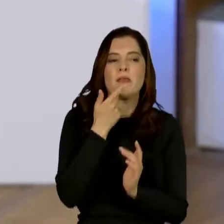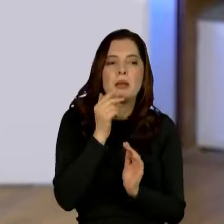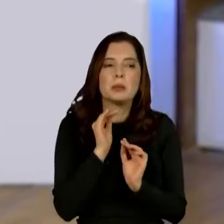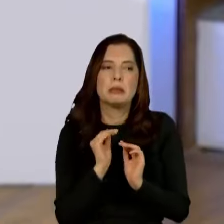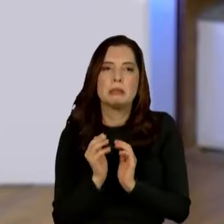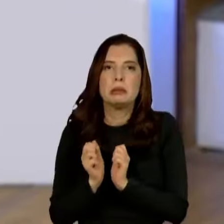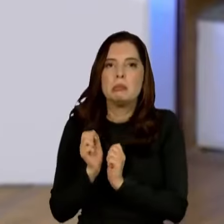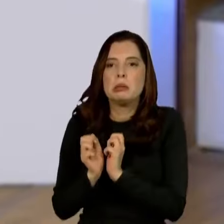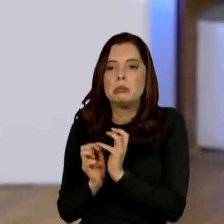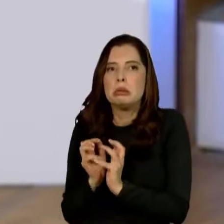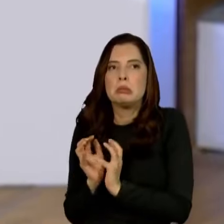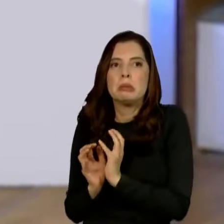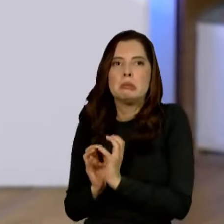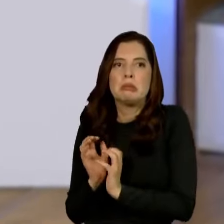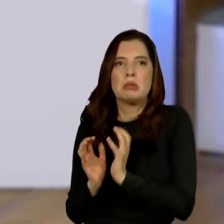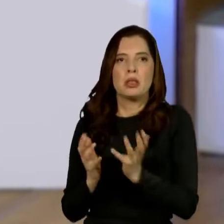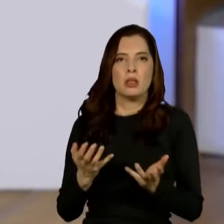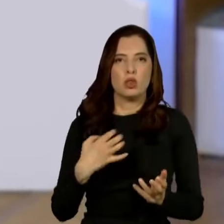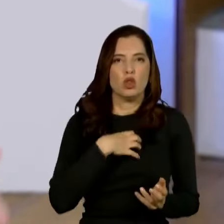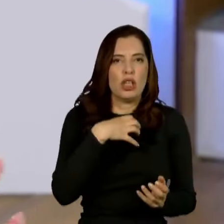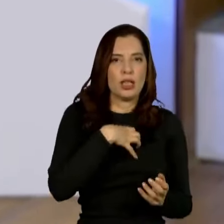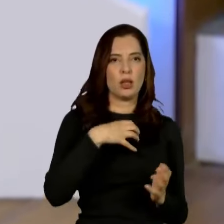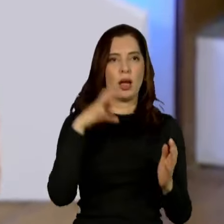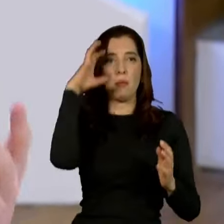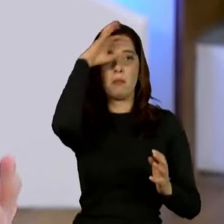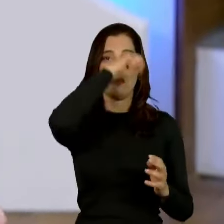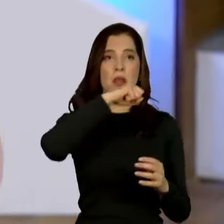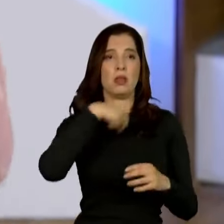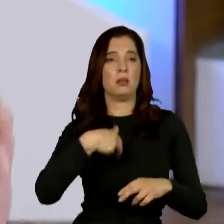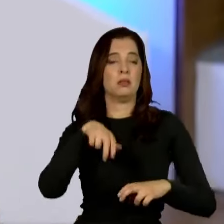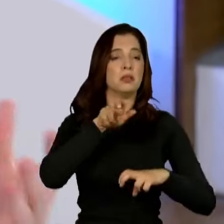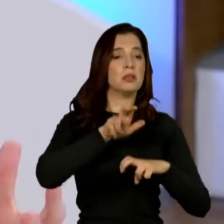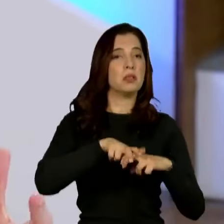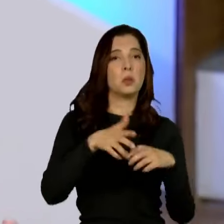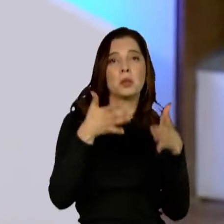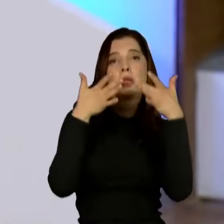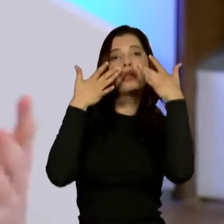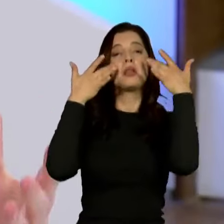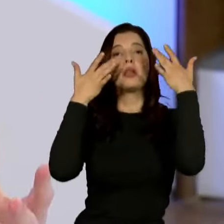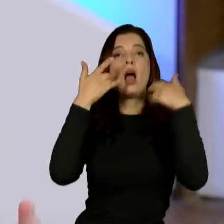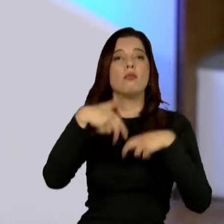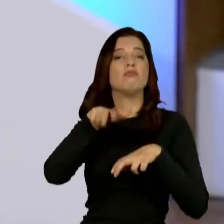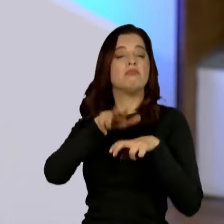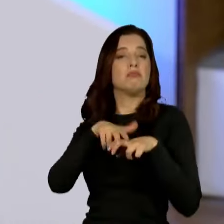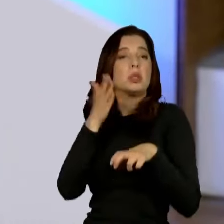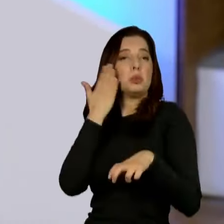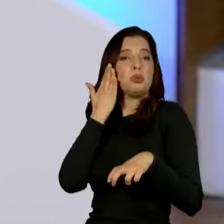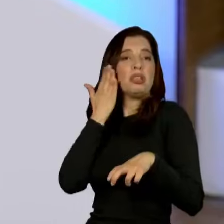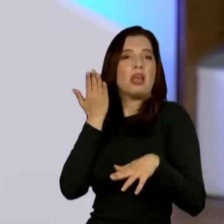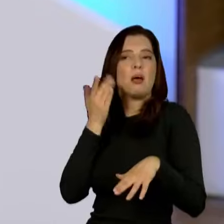porque liso de livros, que savent bem se tenerem porque eles têm aprendido a sassoar ao teatro, à l'opera.